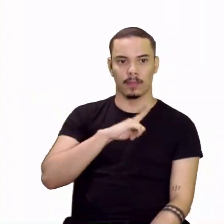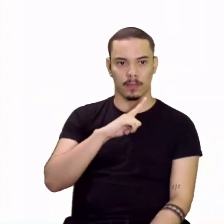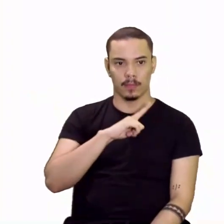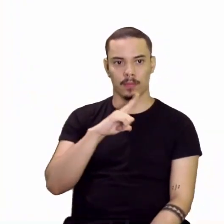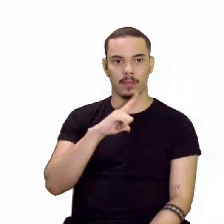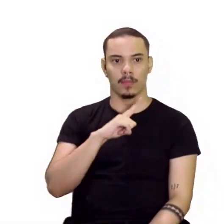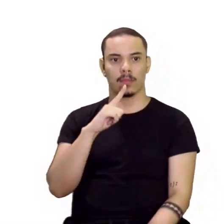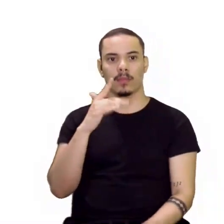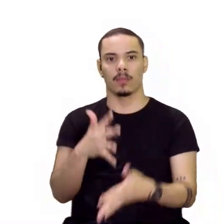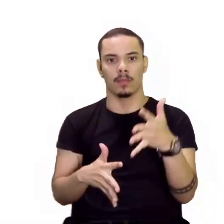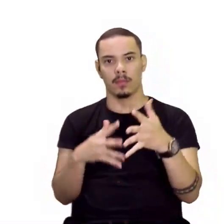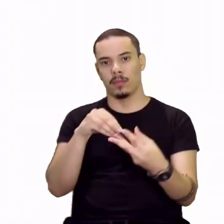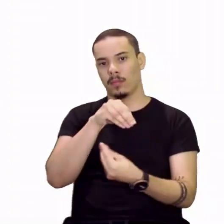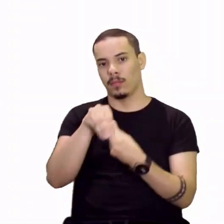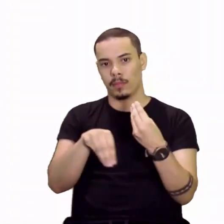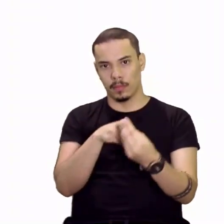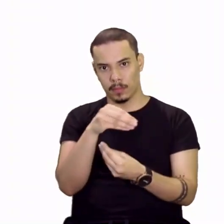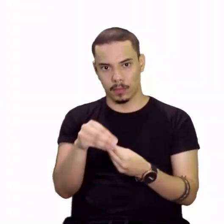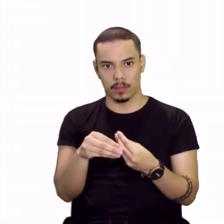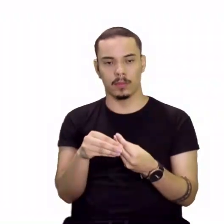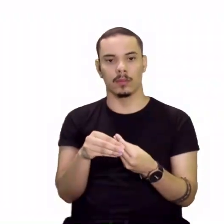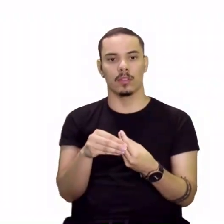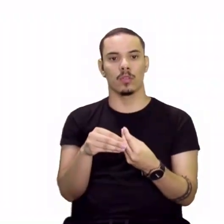intempéricos, agente